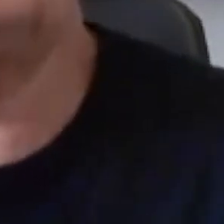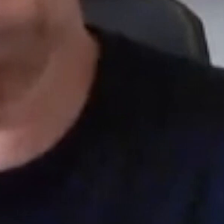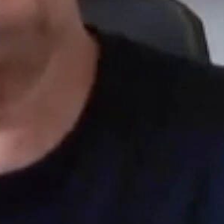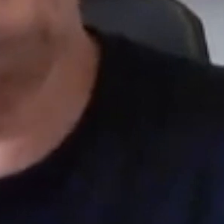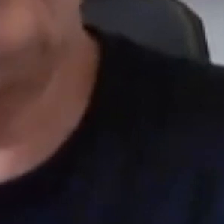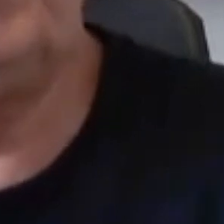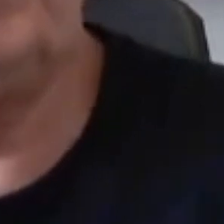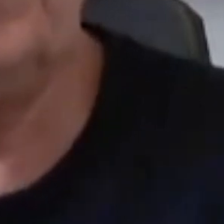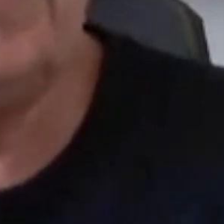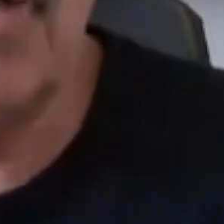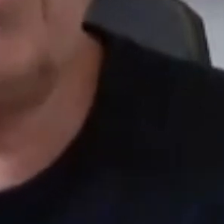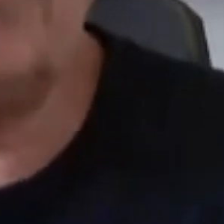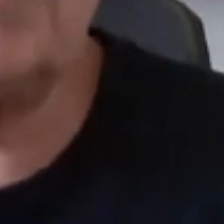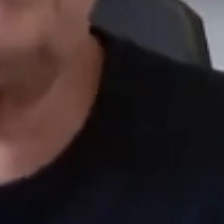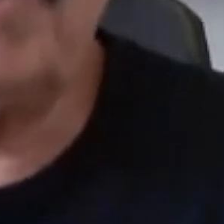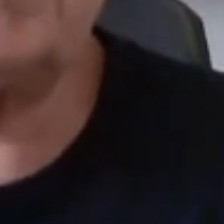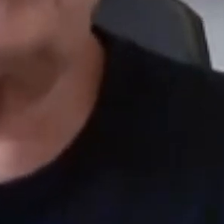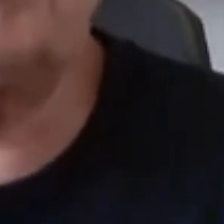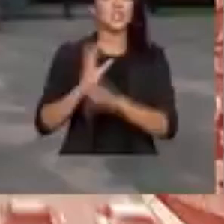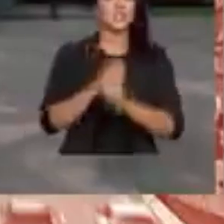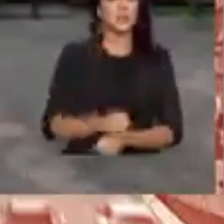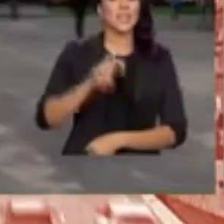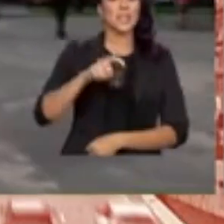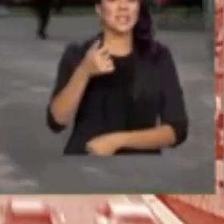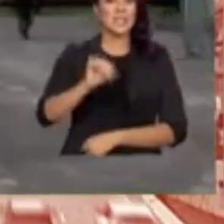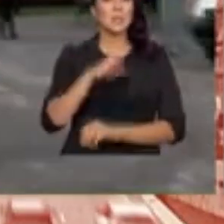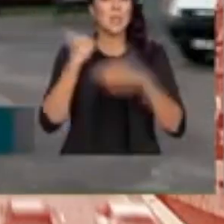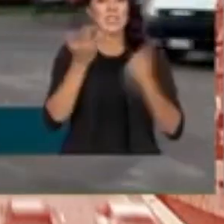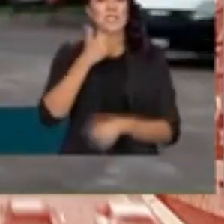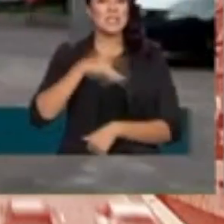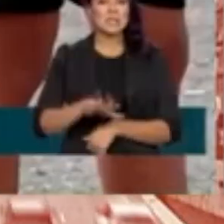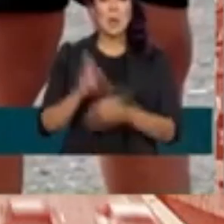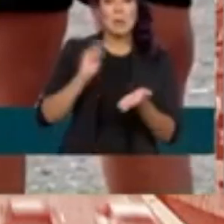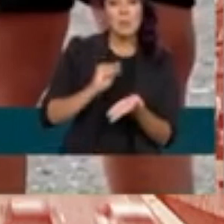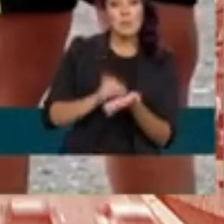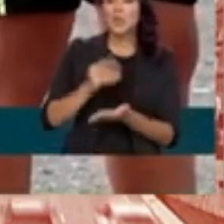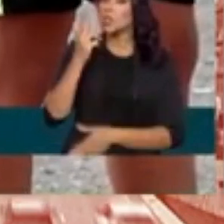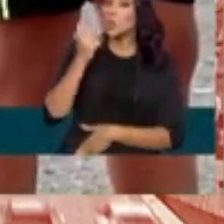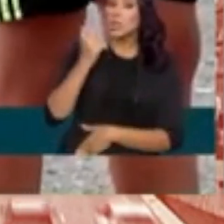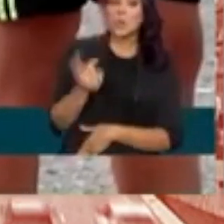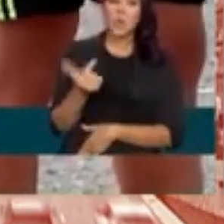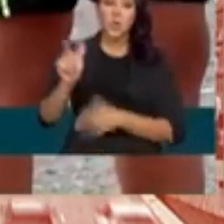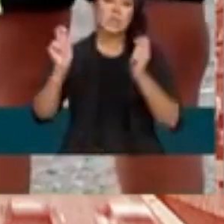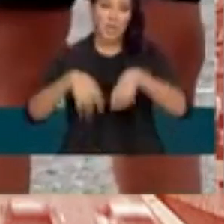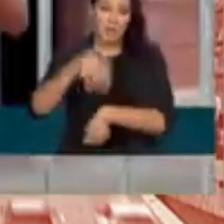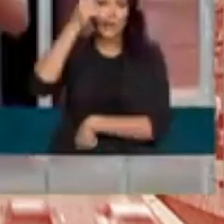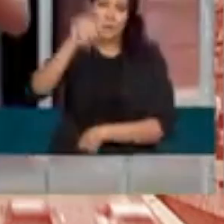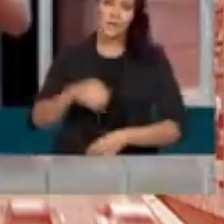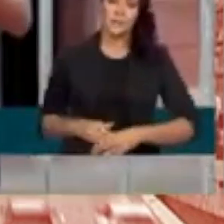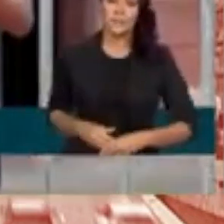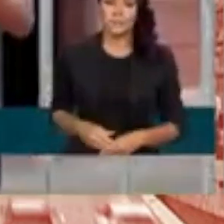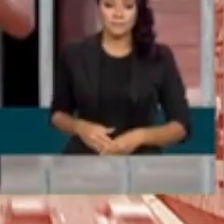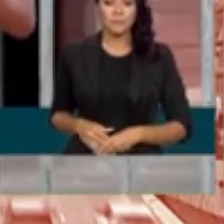também a situação dos Yanomami. E agora uma sensibilização da grande imprensa pela importância que adquiriu até